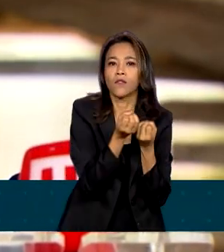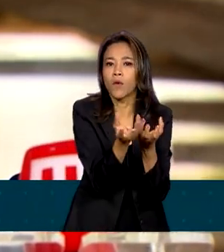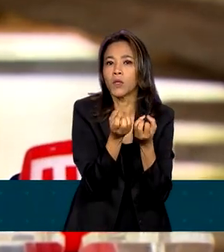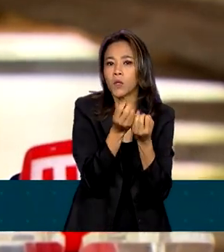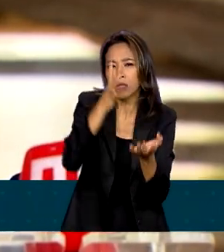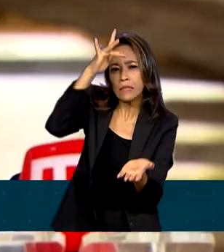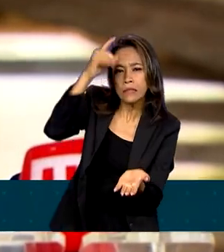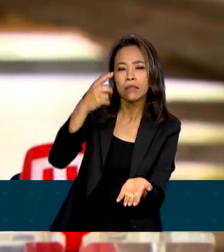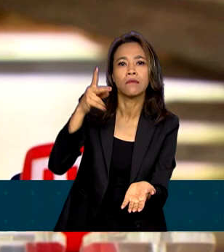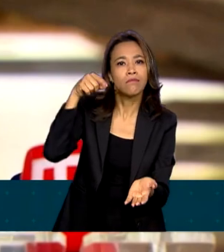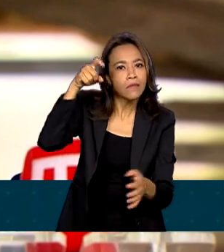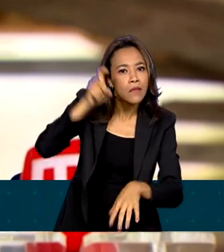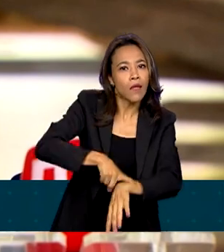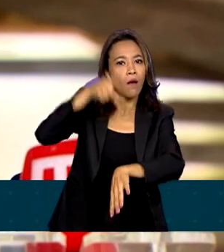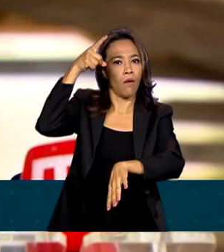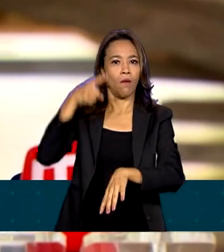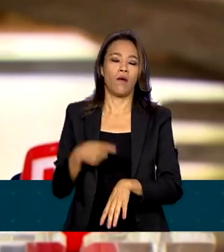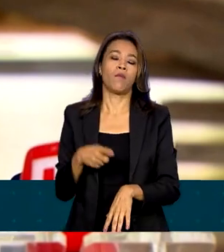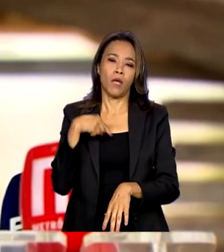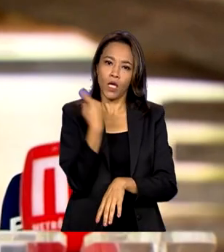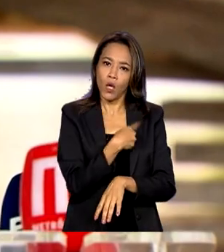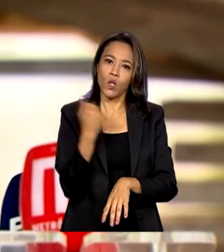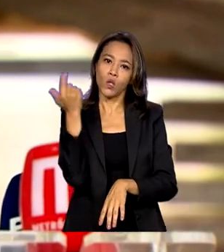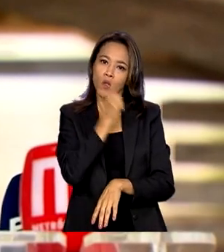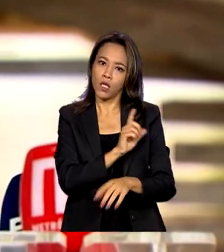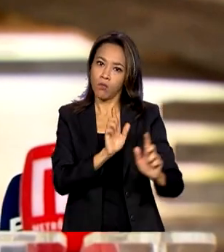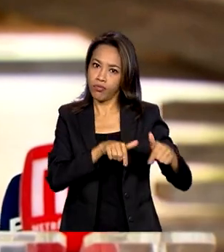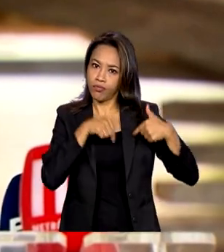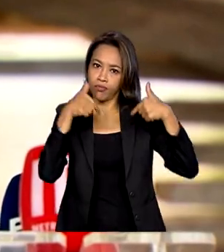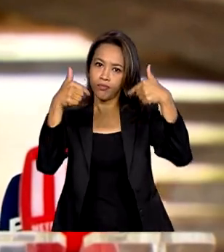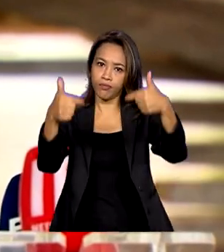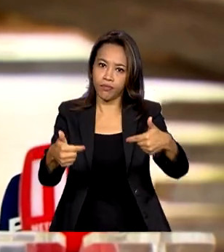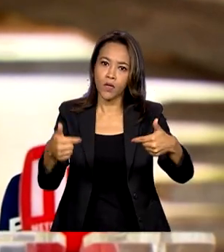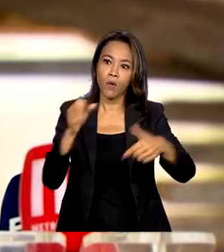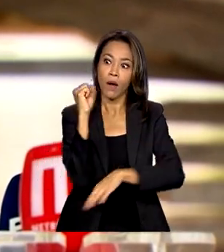exatamente para que a gente possa atuar de acordo com a gravidade do problema.